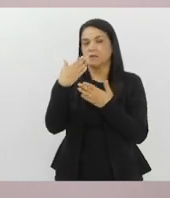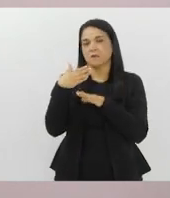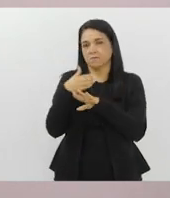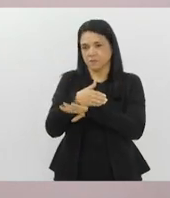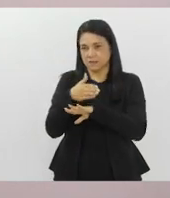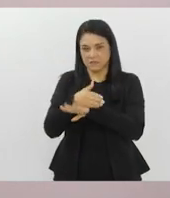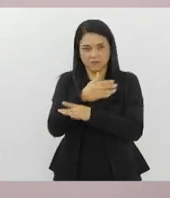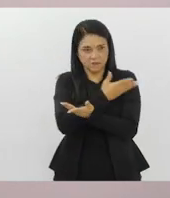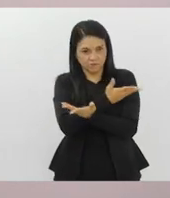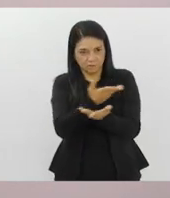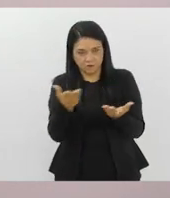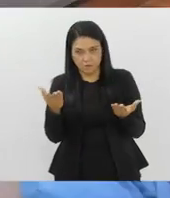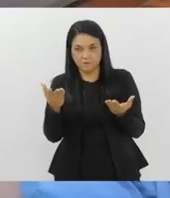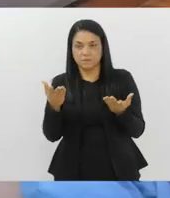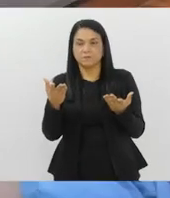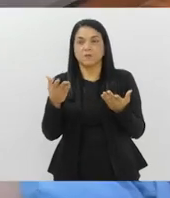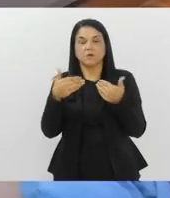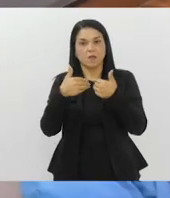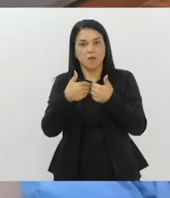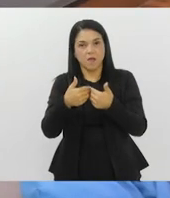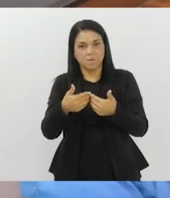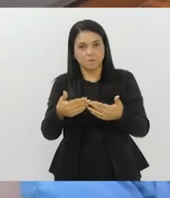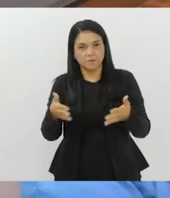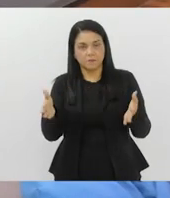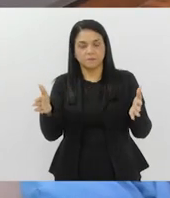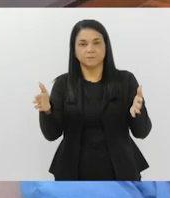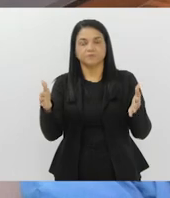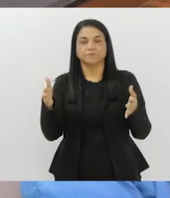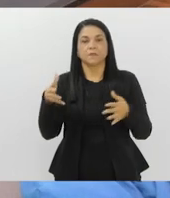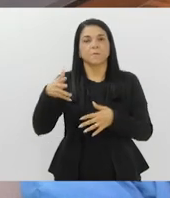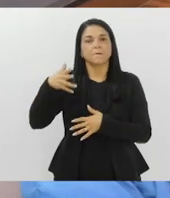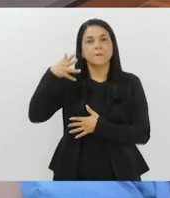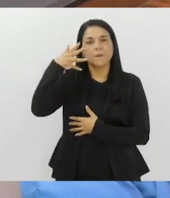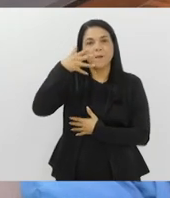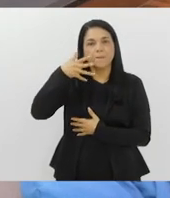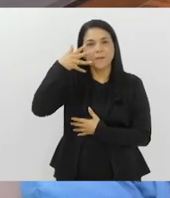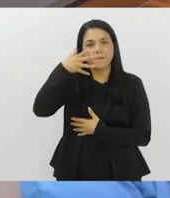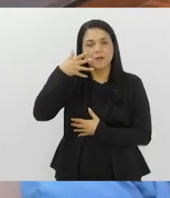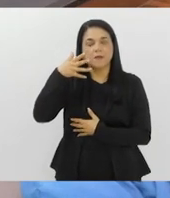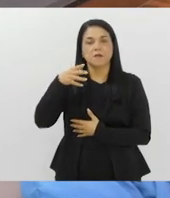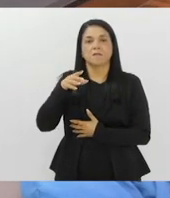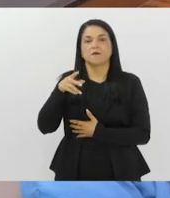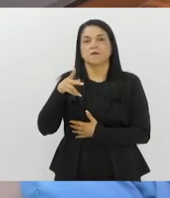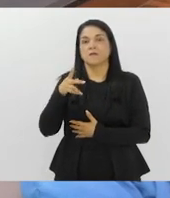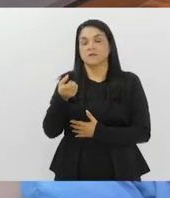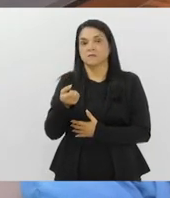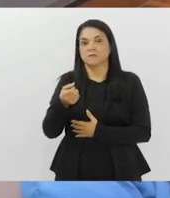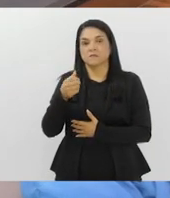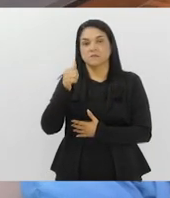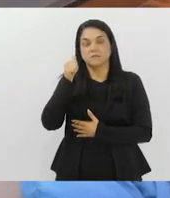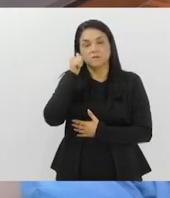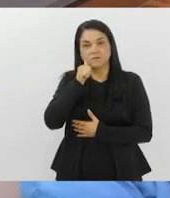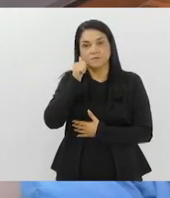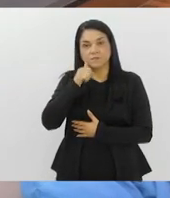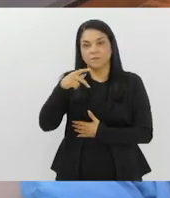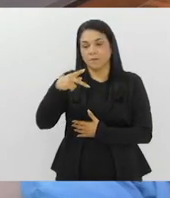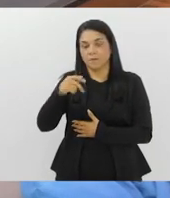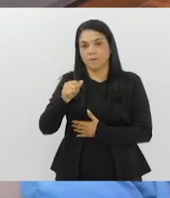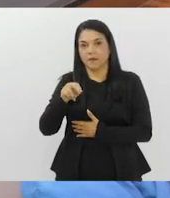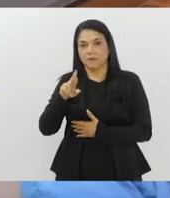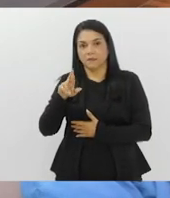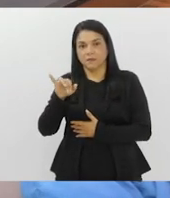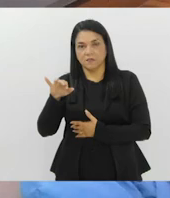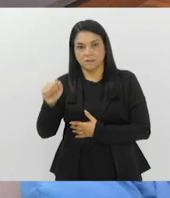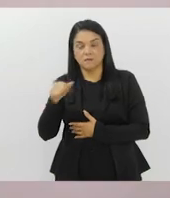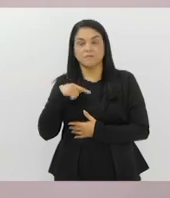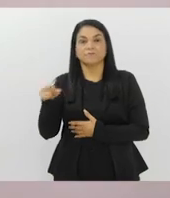vocês. Vamos abrir agora a palavra à senhora Patrícia Lima Pereira Pérez, que é professora